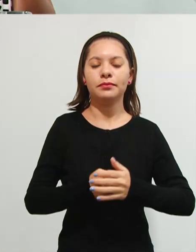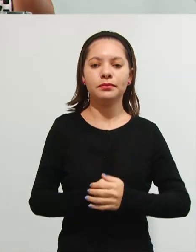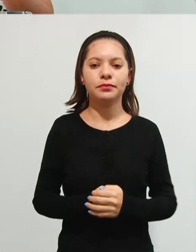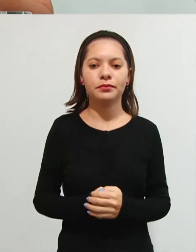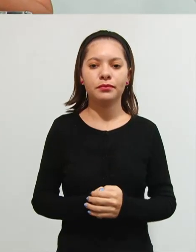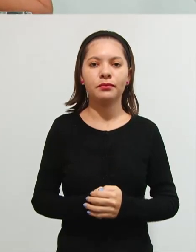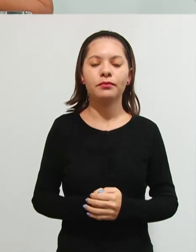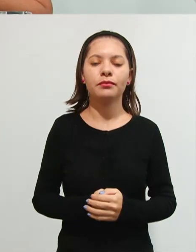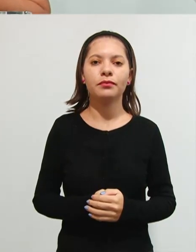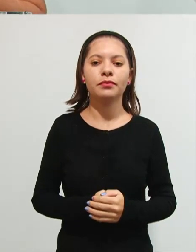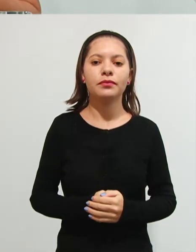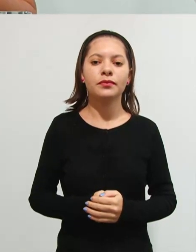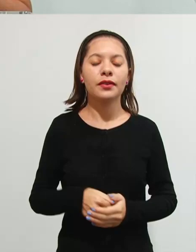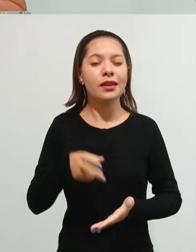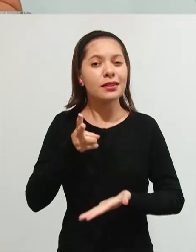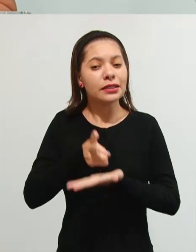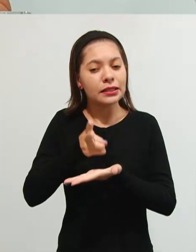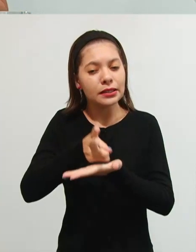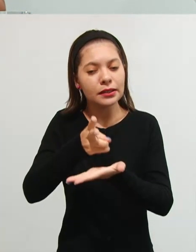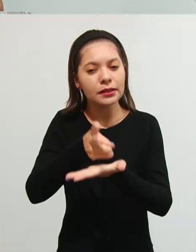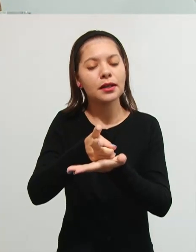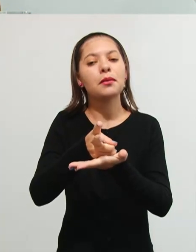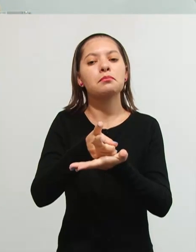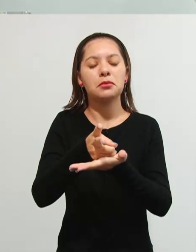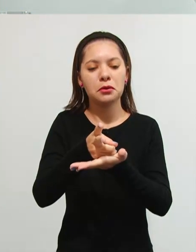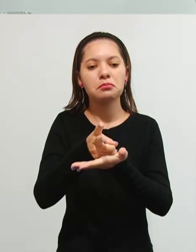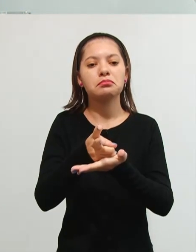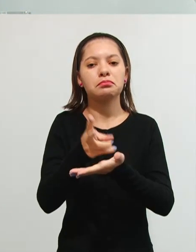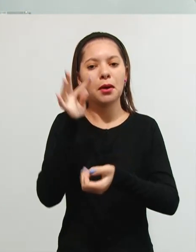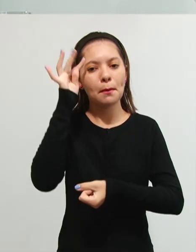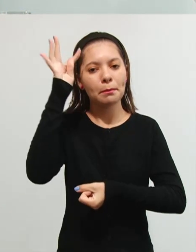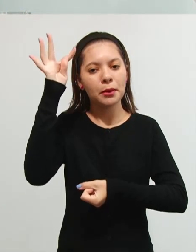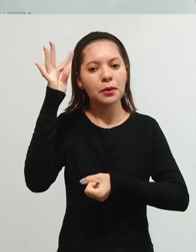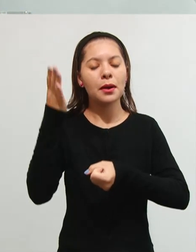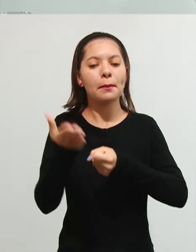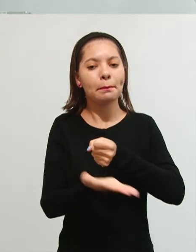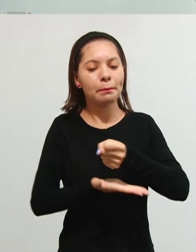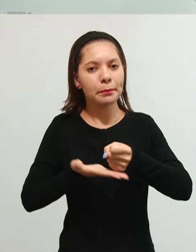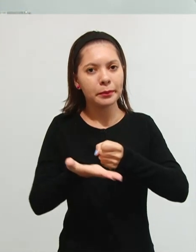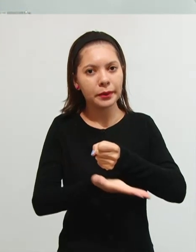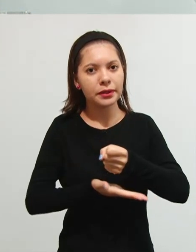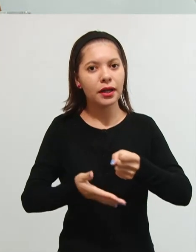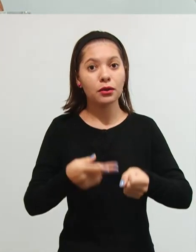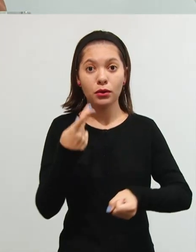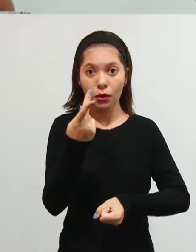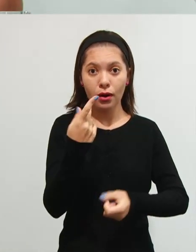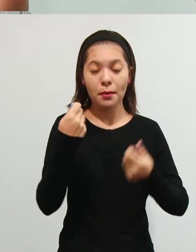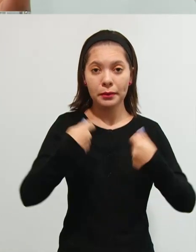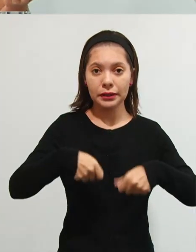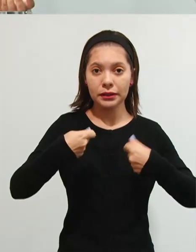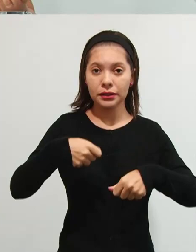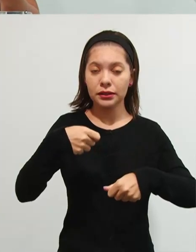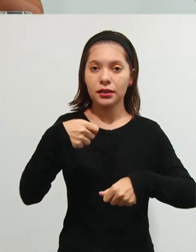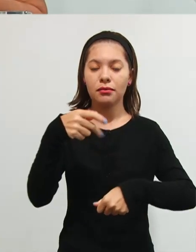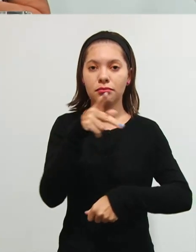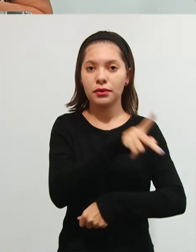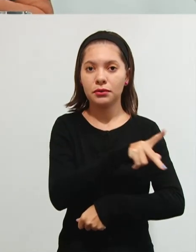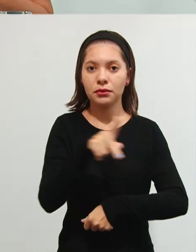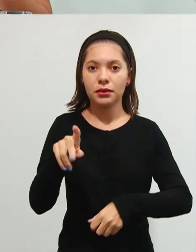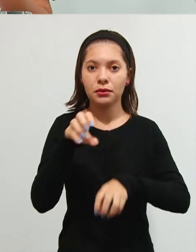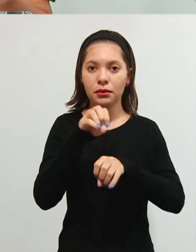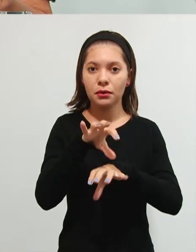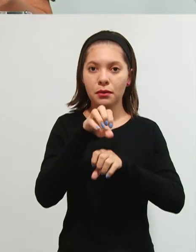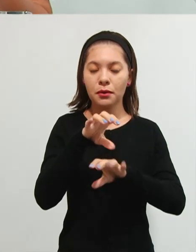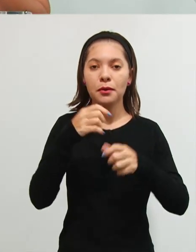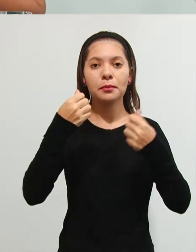mas sempre com algum tom que nós precisamos estar, enquanto docentes, refletindo sobre essa utilização desse pensamento.